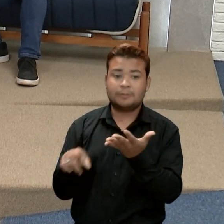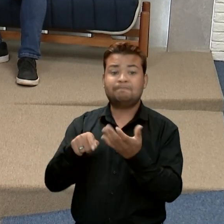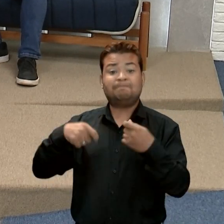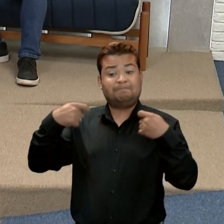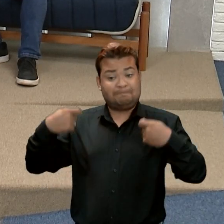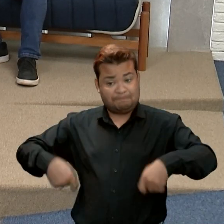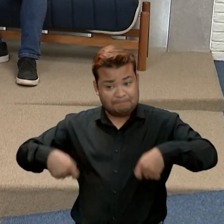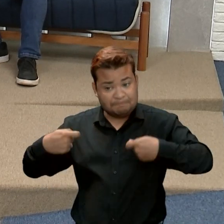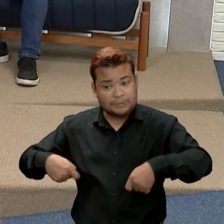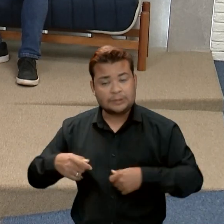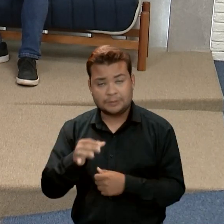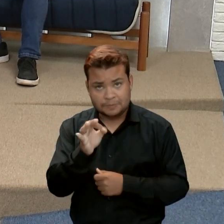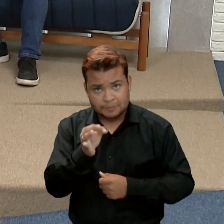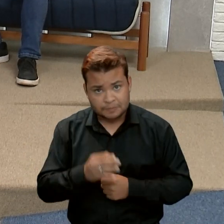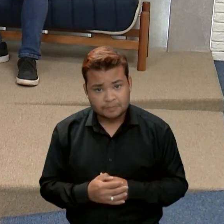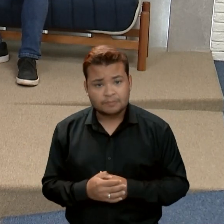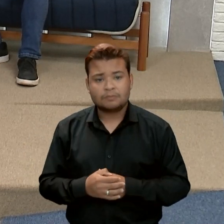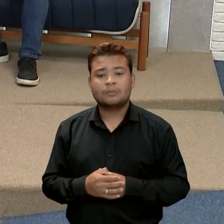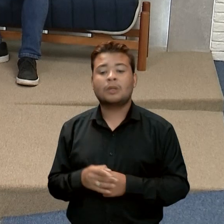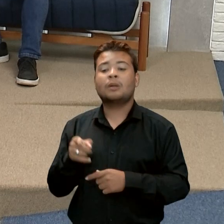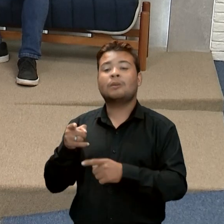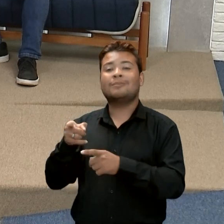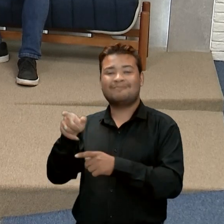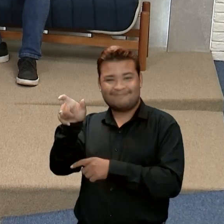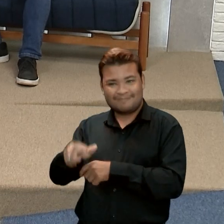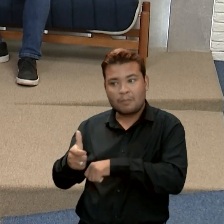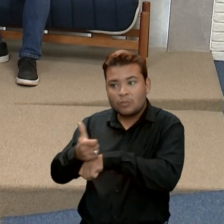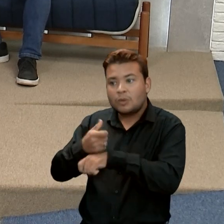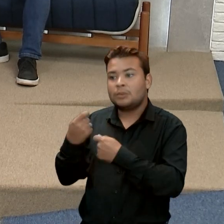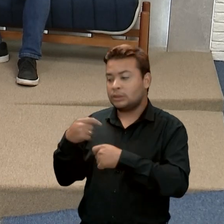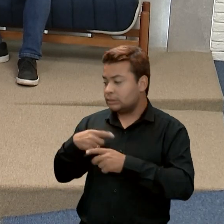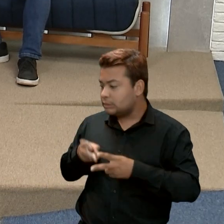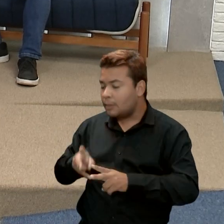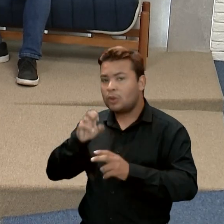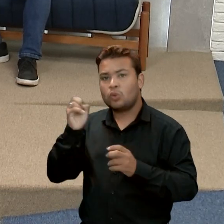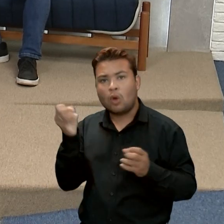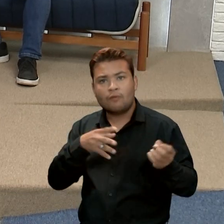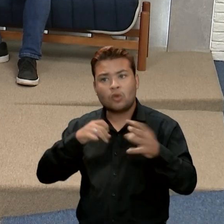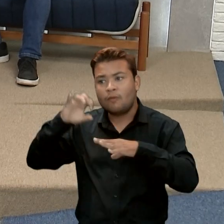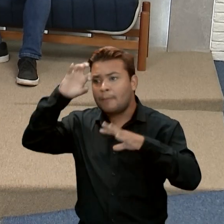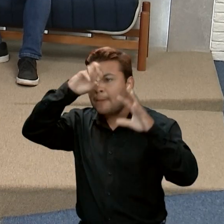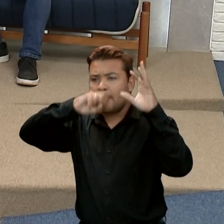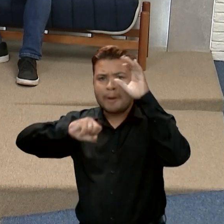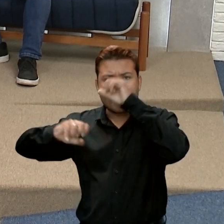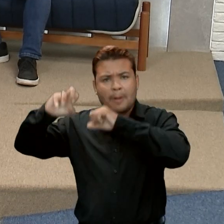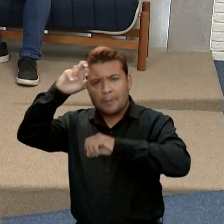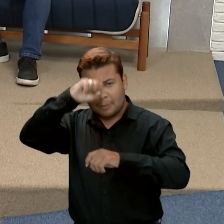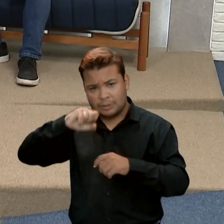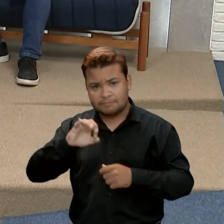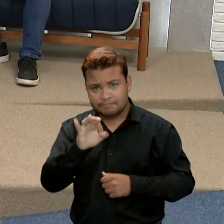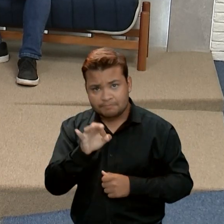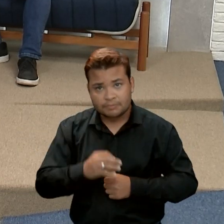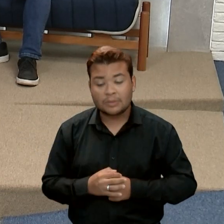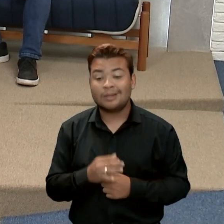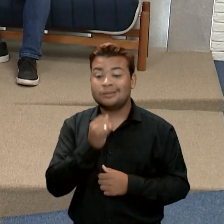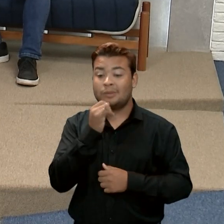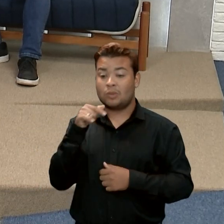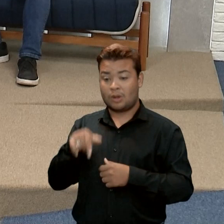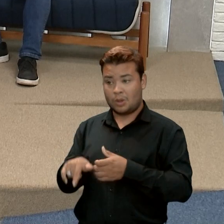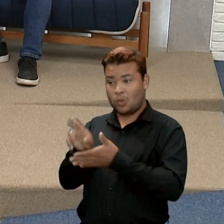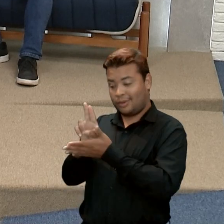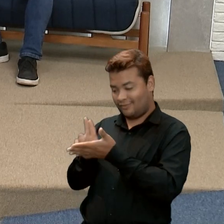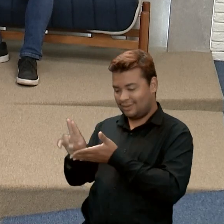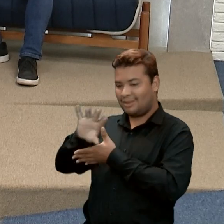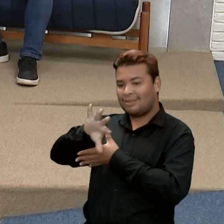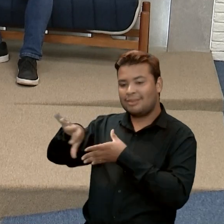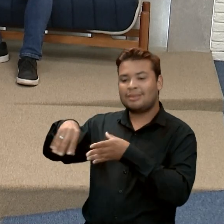como a gente estava dizendo, esse profissional se renovar naquilo que ele tem de conhecimento. Hoje, dentro da universidade, a gente pode falar